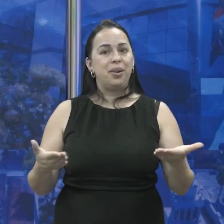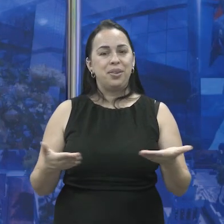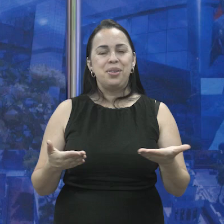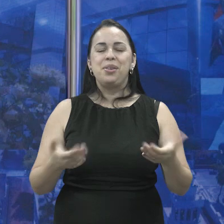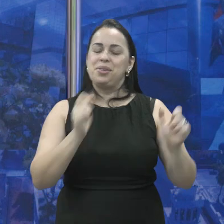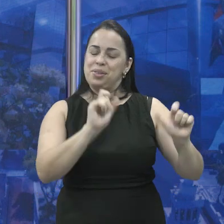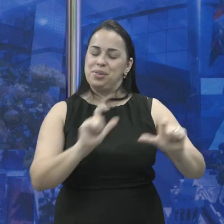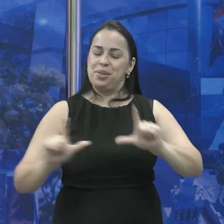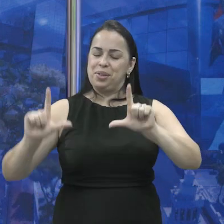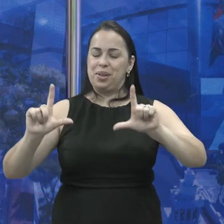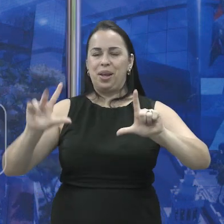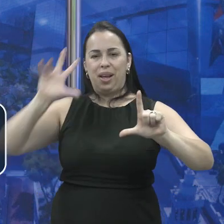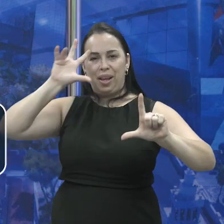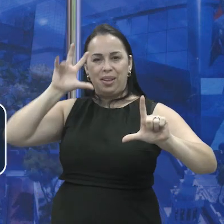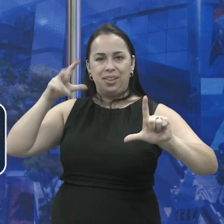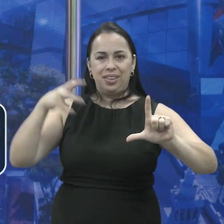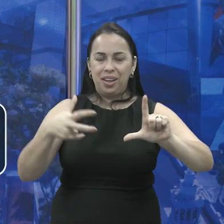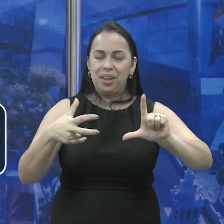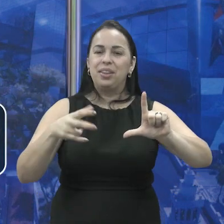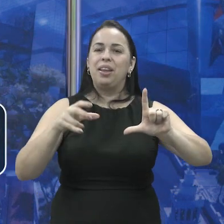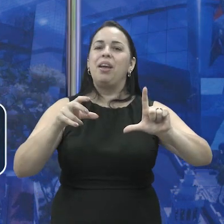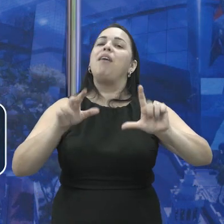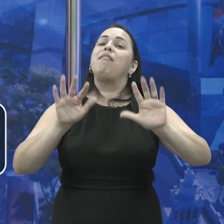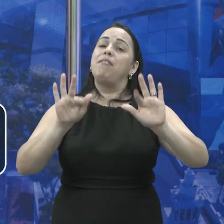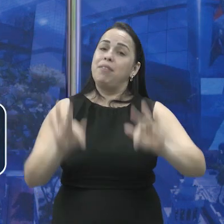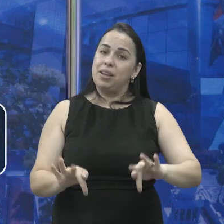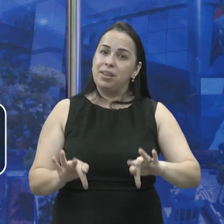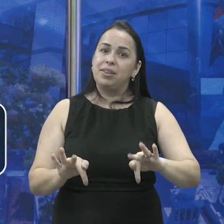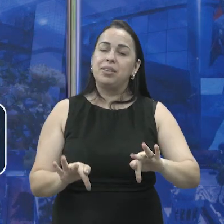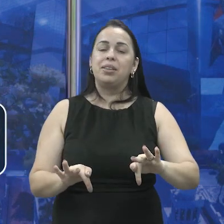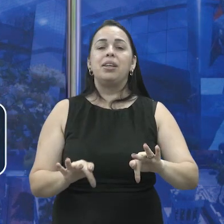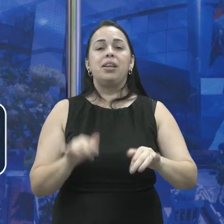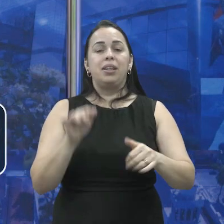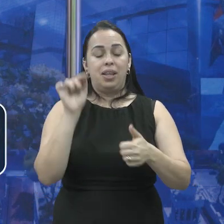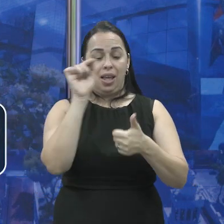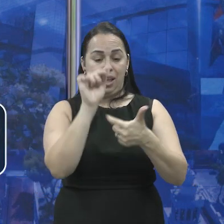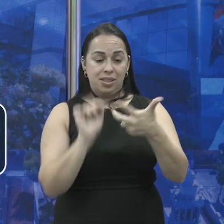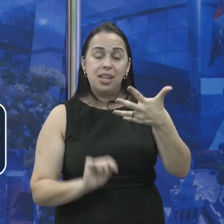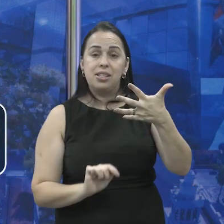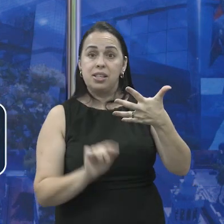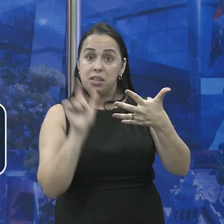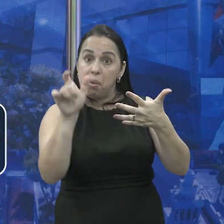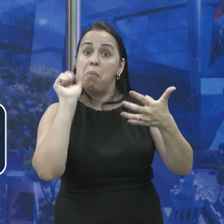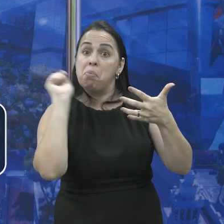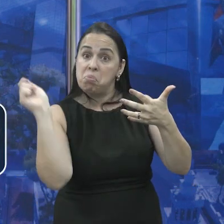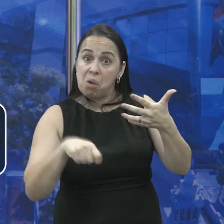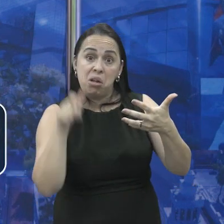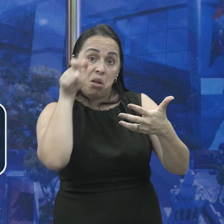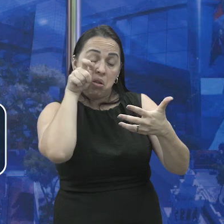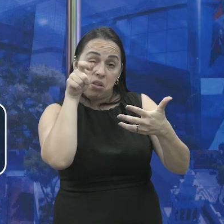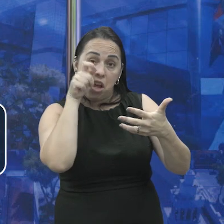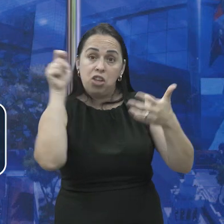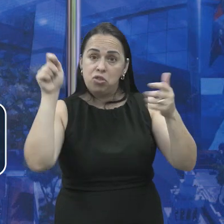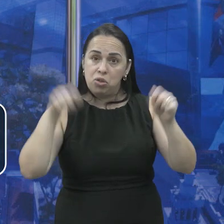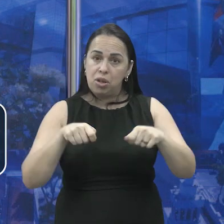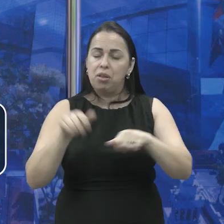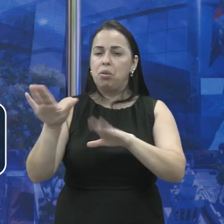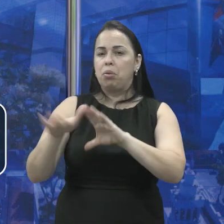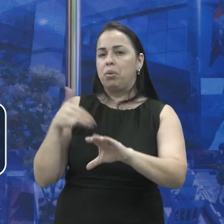ao fim mais uma Ação Parlamentar Especial. Esta e outras edições você pode assistir novamente no